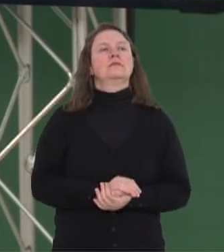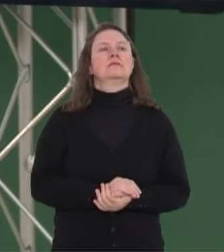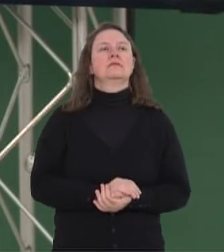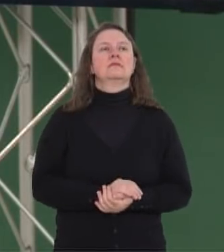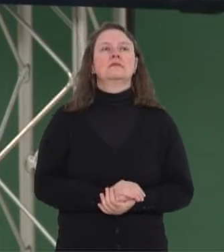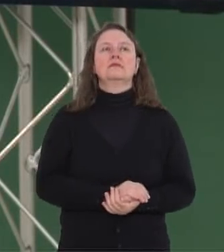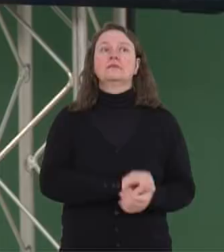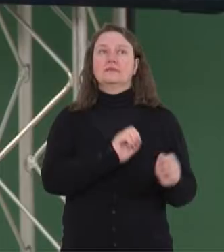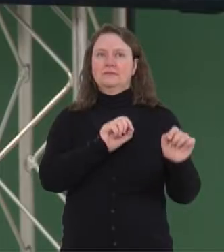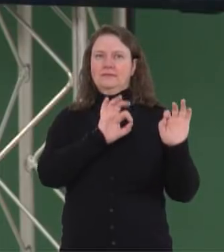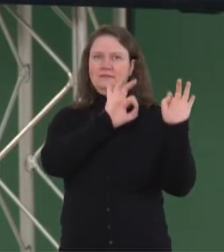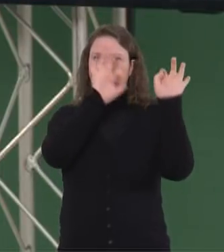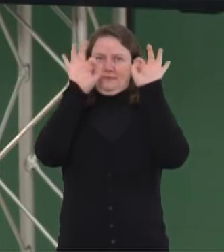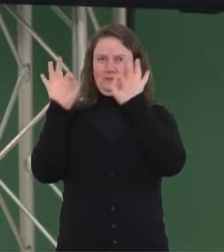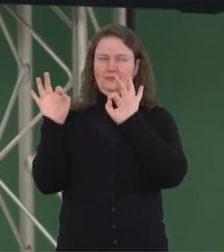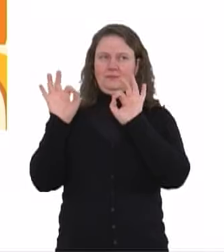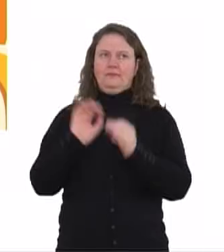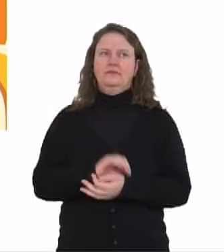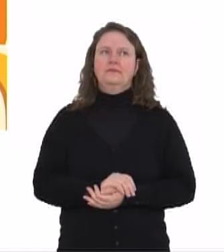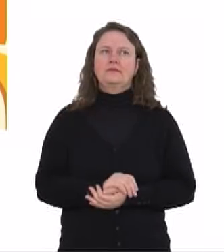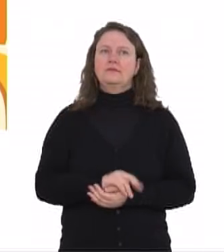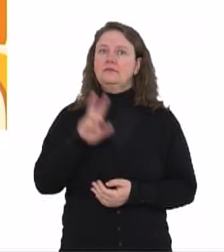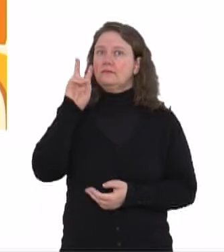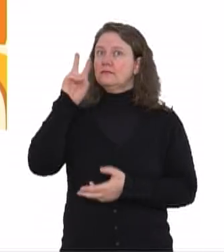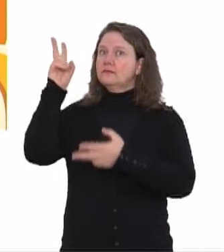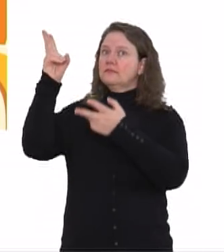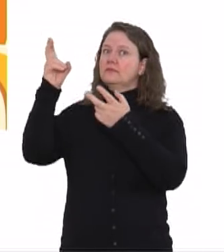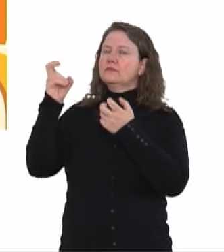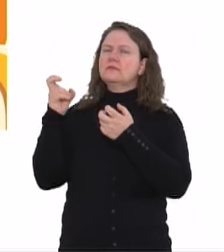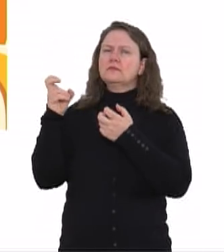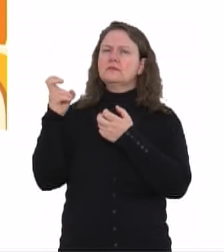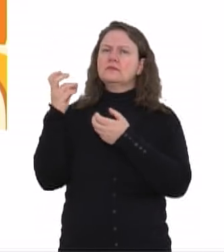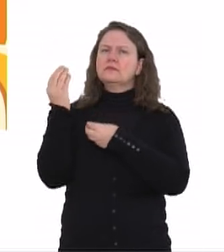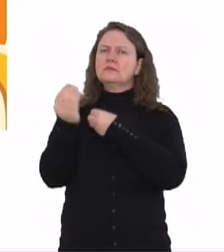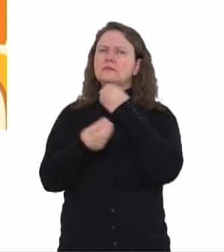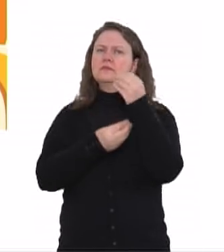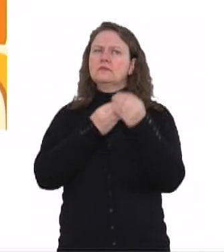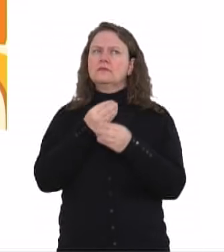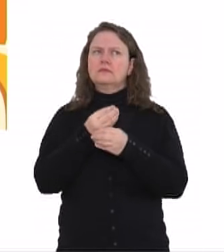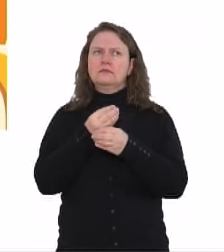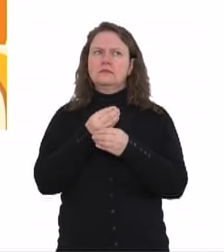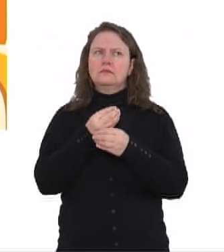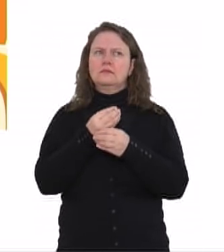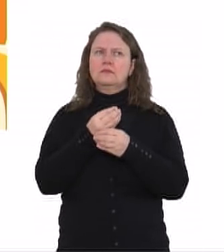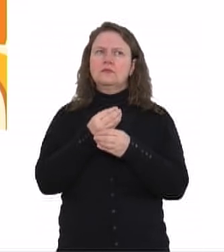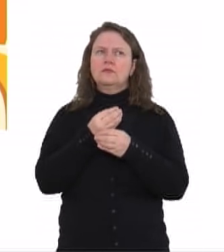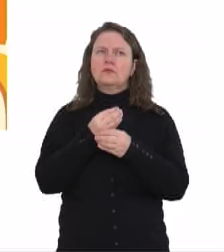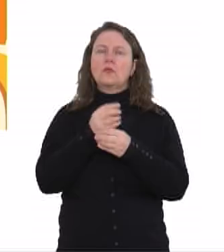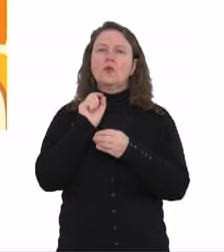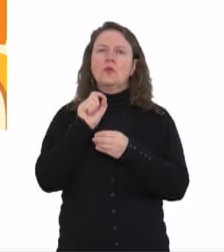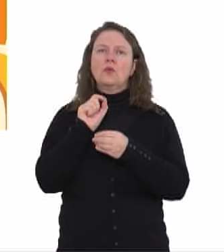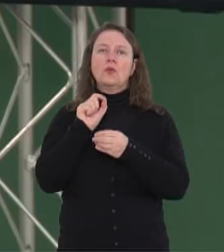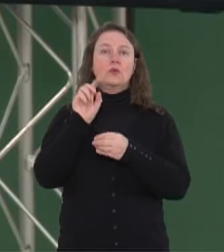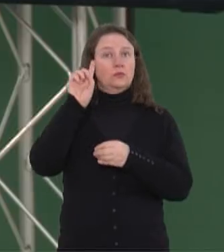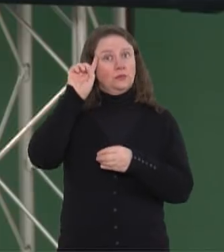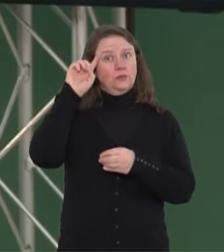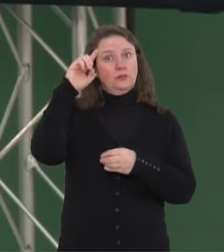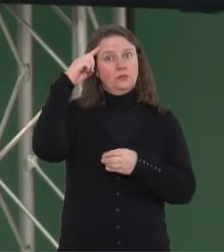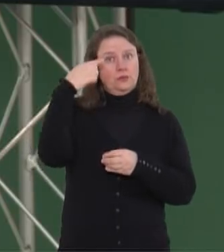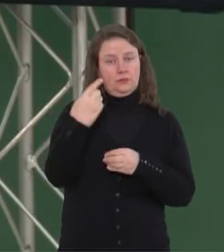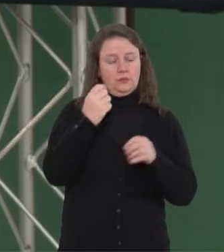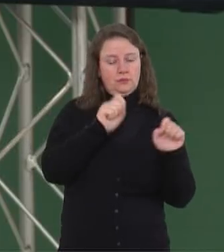a próxima? Aqui nós entramos com os days of the week, os dias da